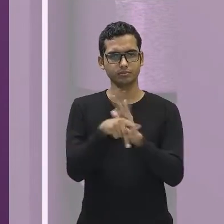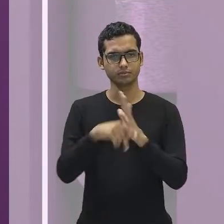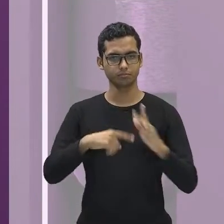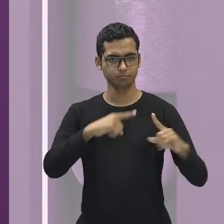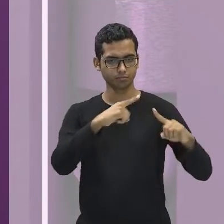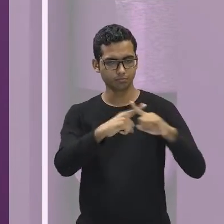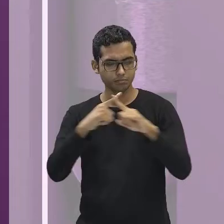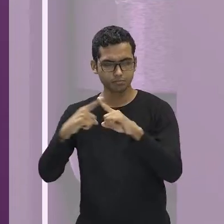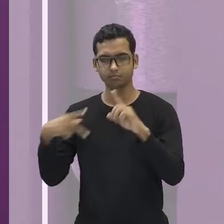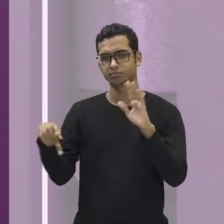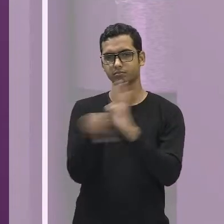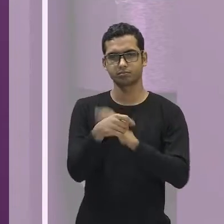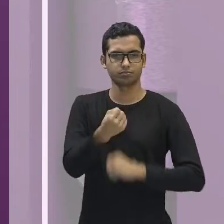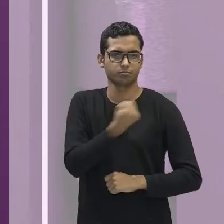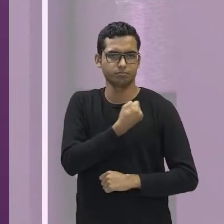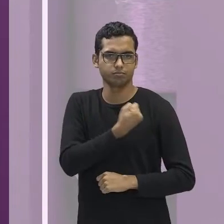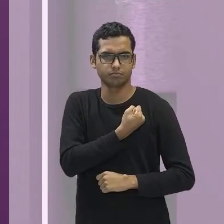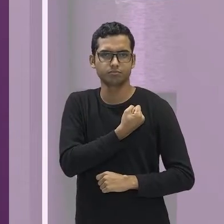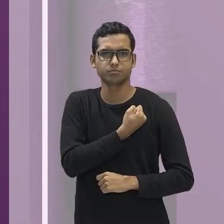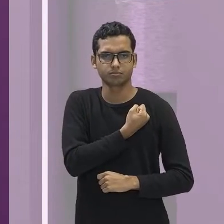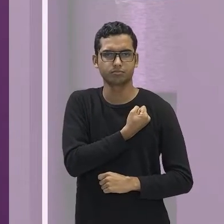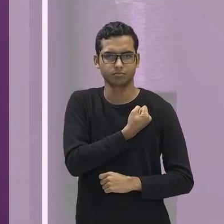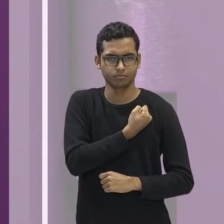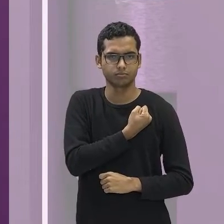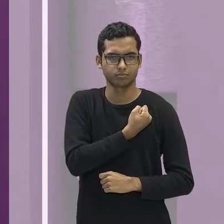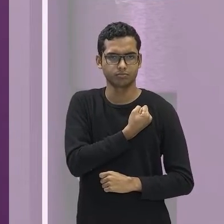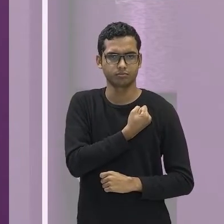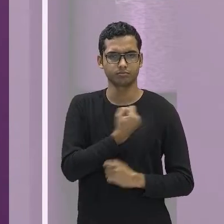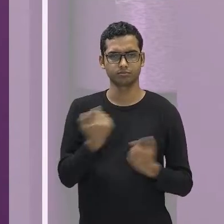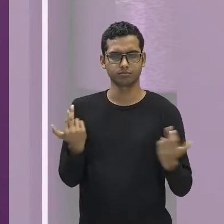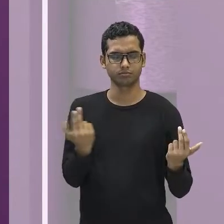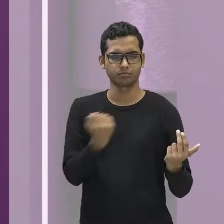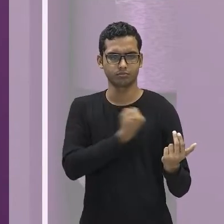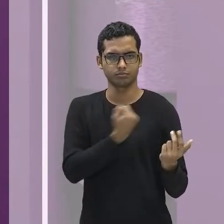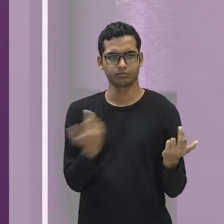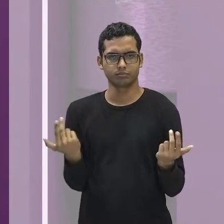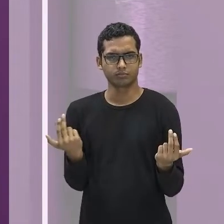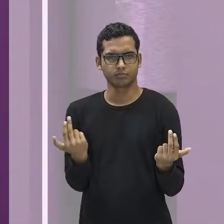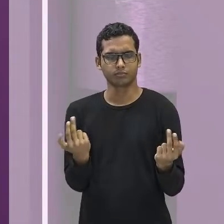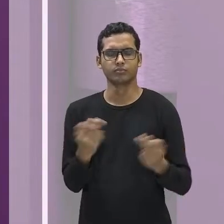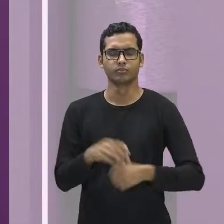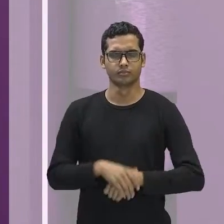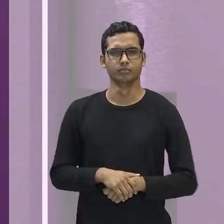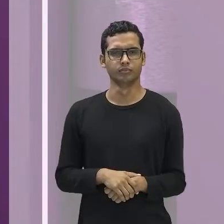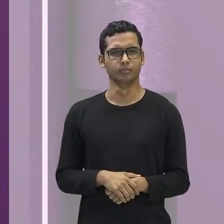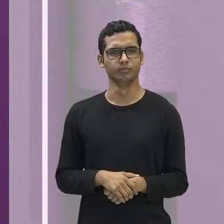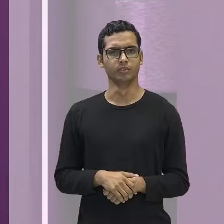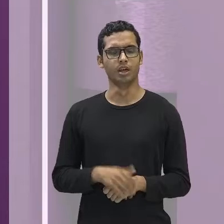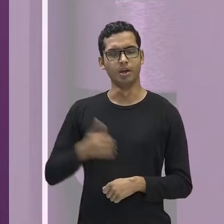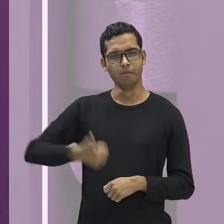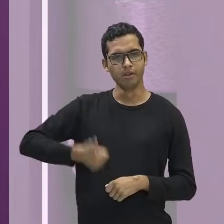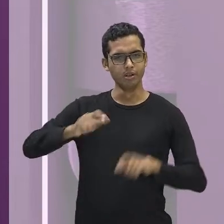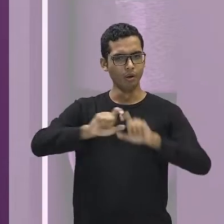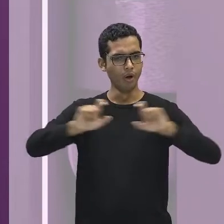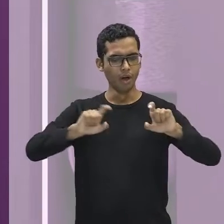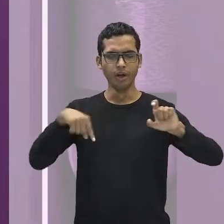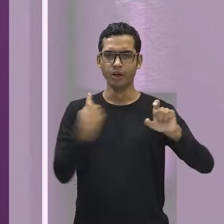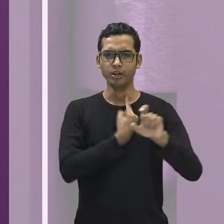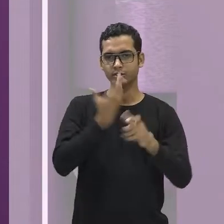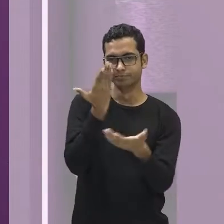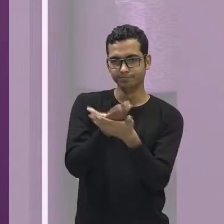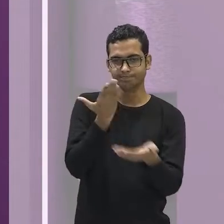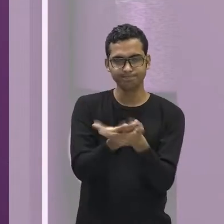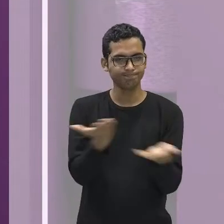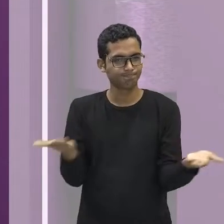de números iguais, de fatores iguais. Essa é a primeira operação que nós vamos estar